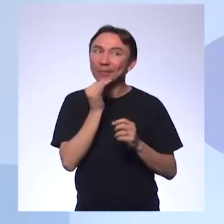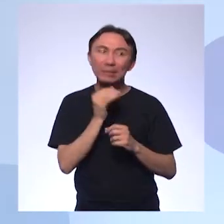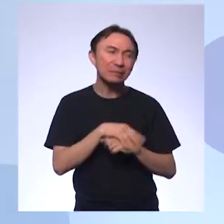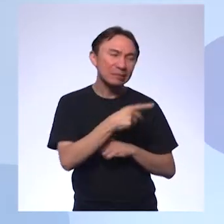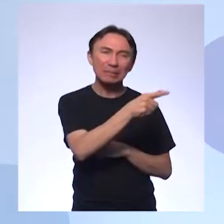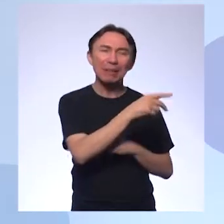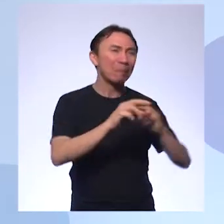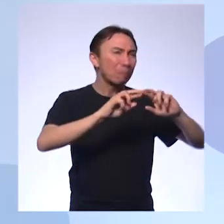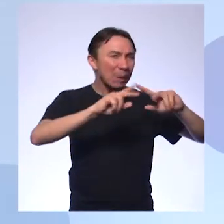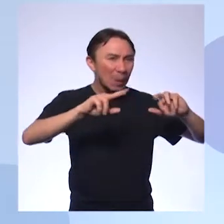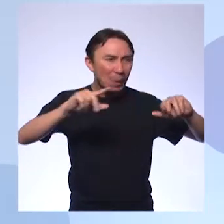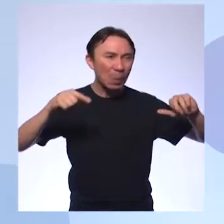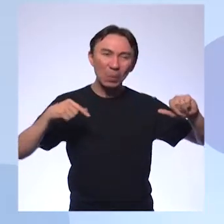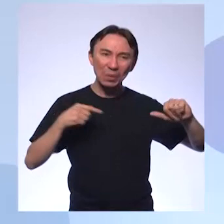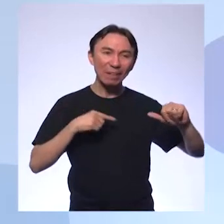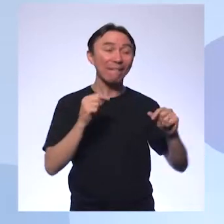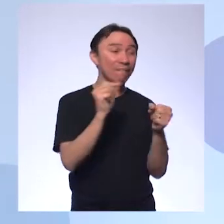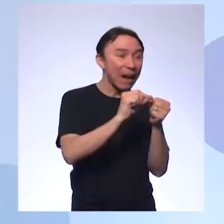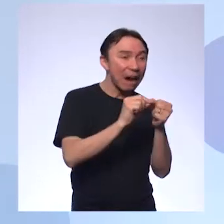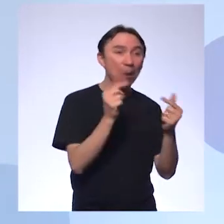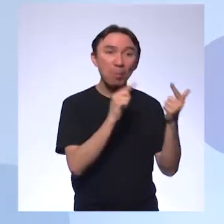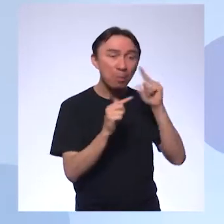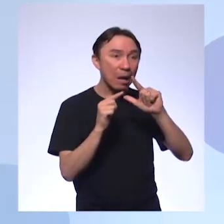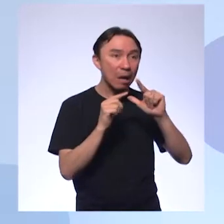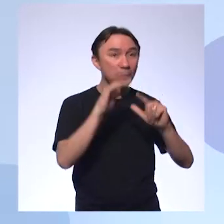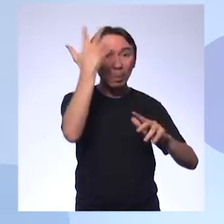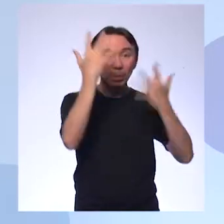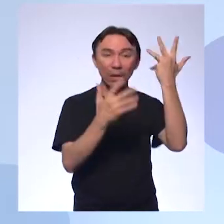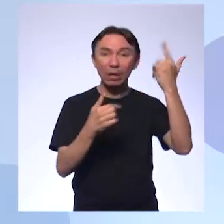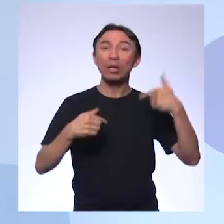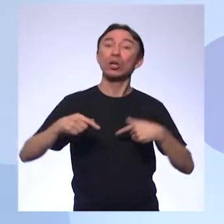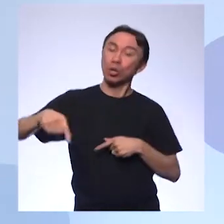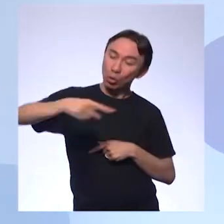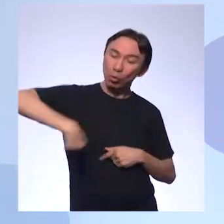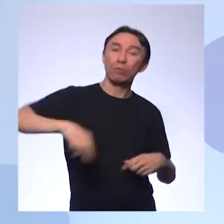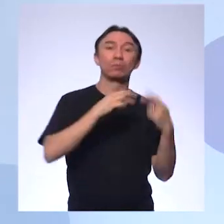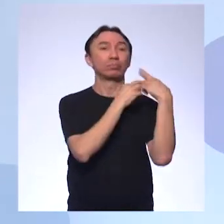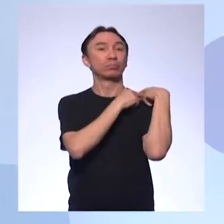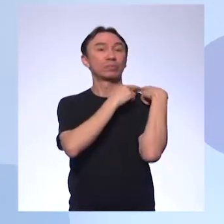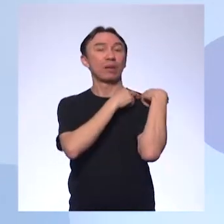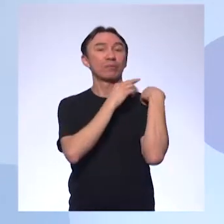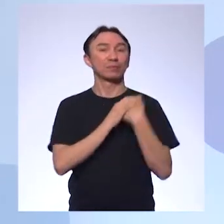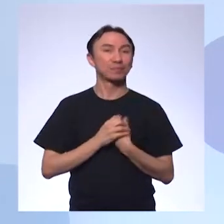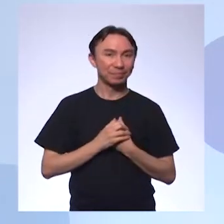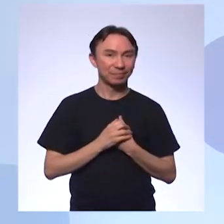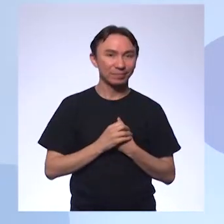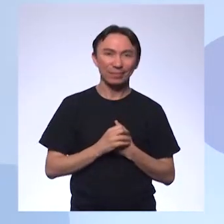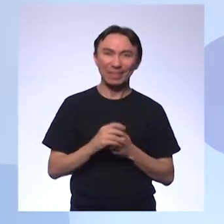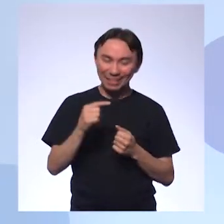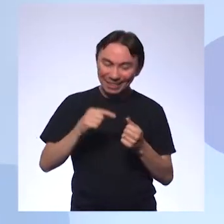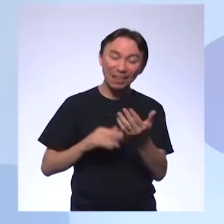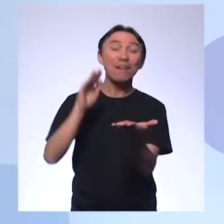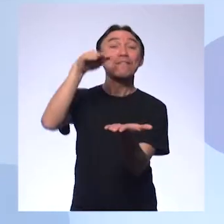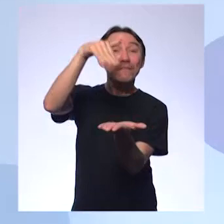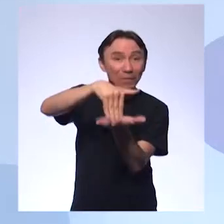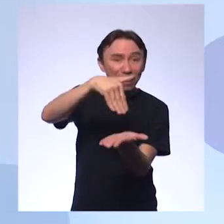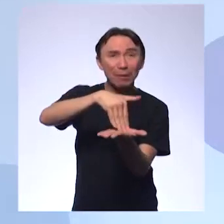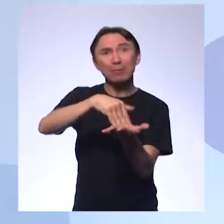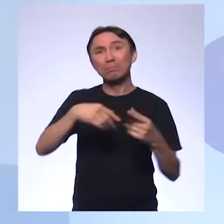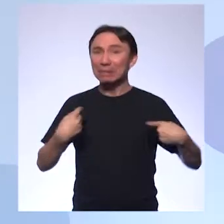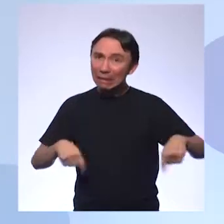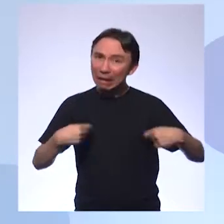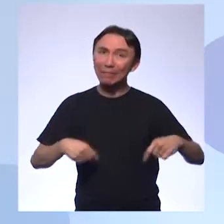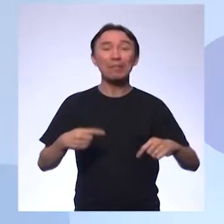cativas. E no final da aula, a gente veria, né, nós teríamos visto, um vídeo sobre responsabilidade